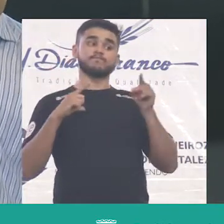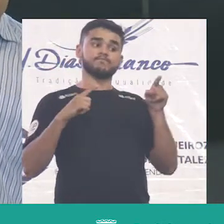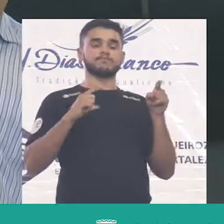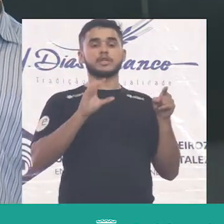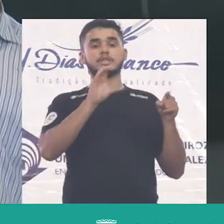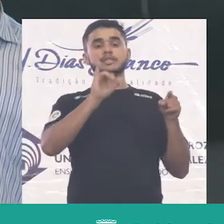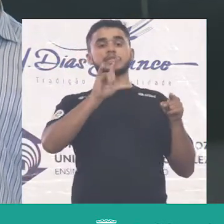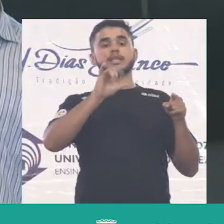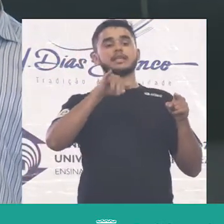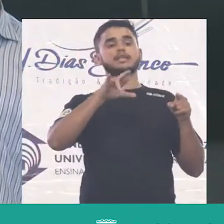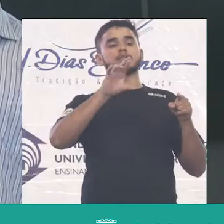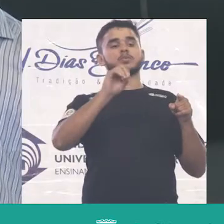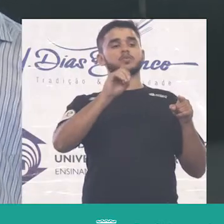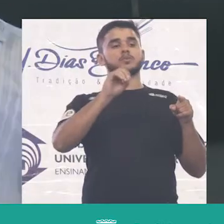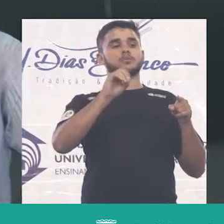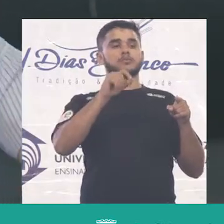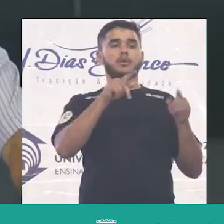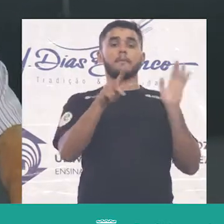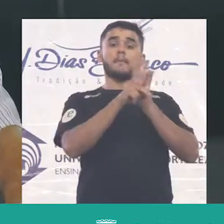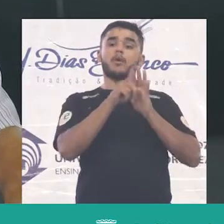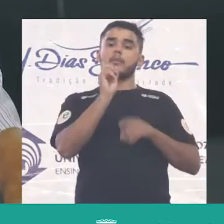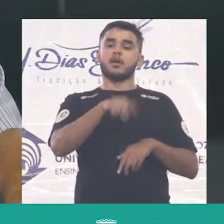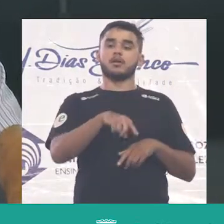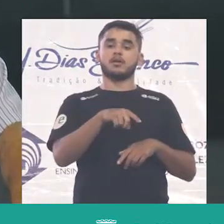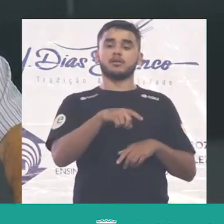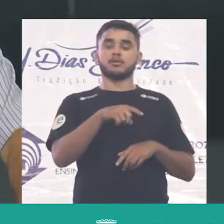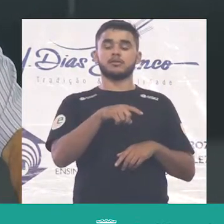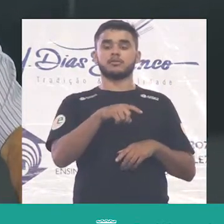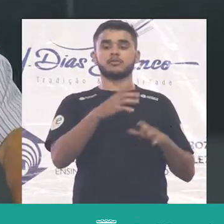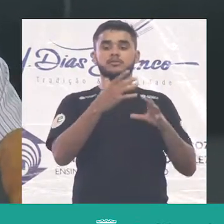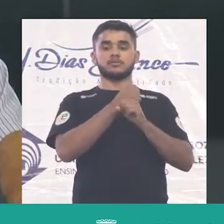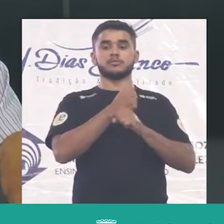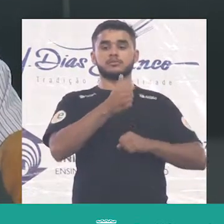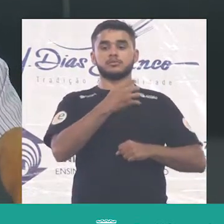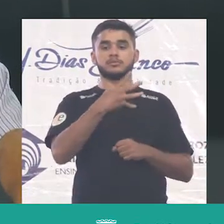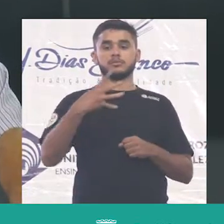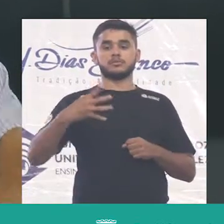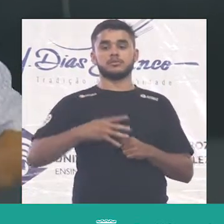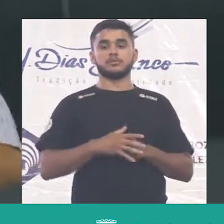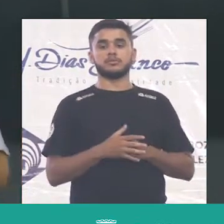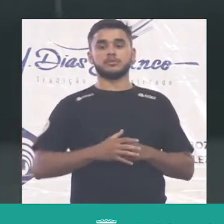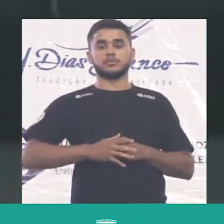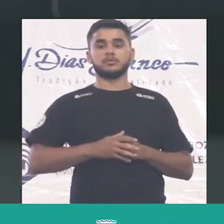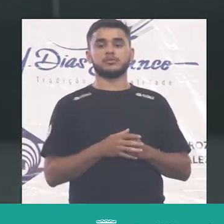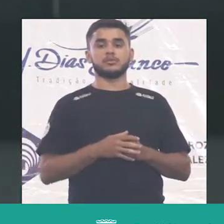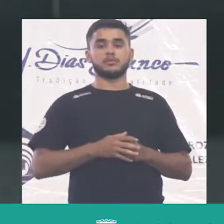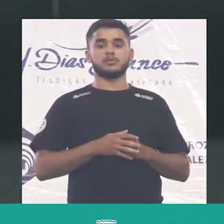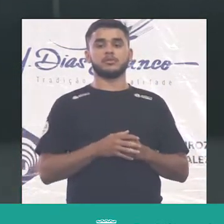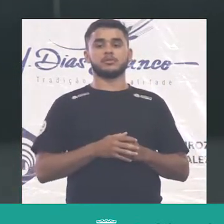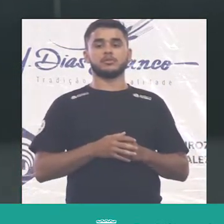quanto? 144. Já foi. Então deu 144.